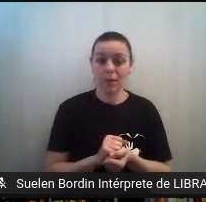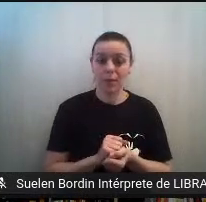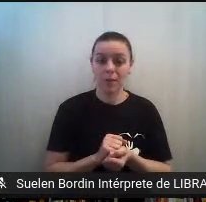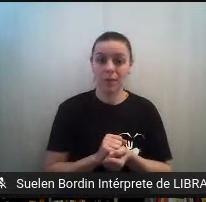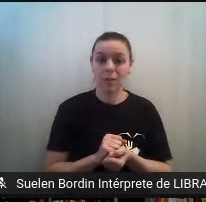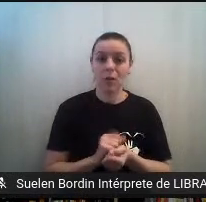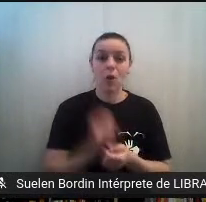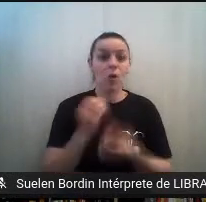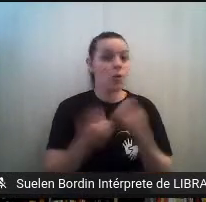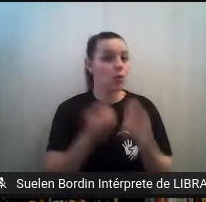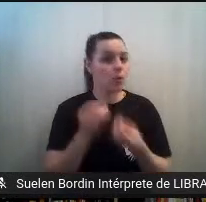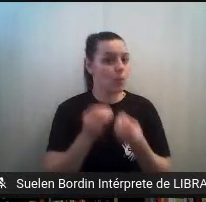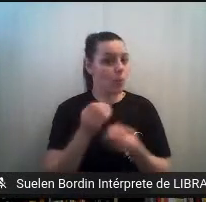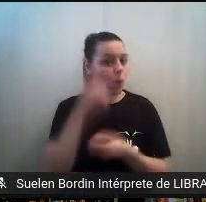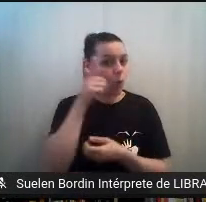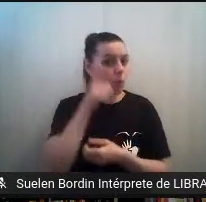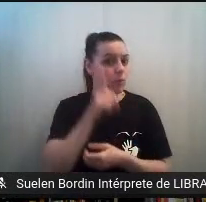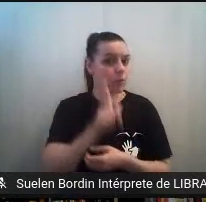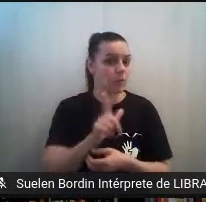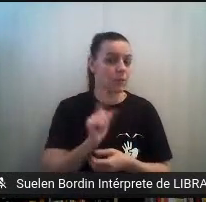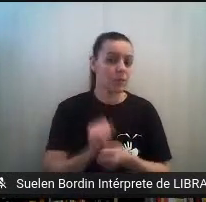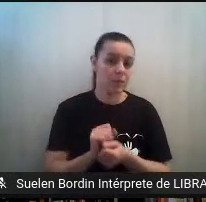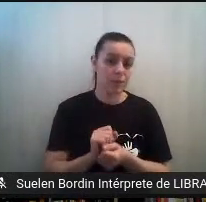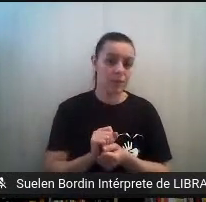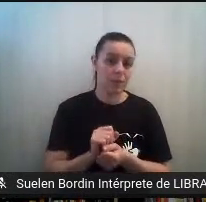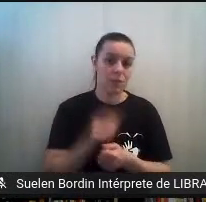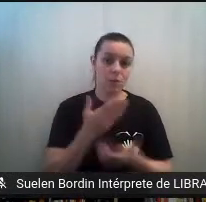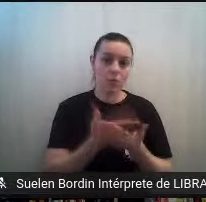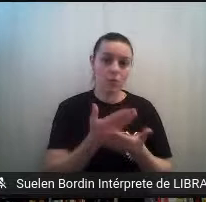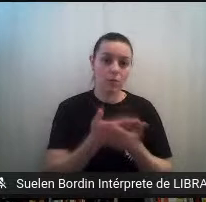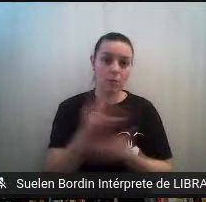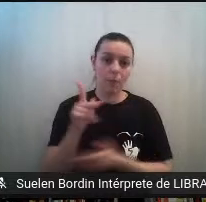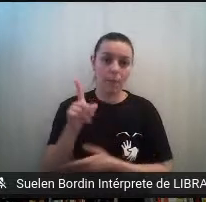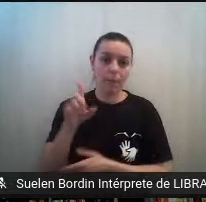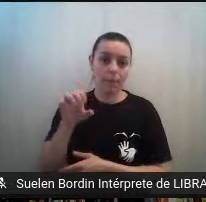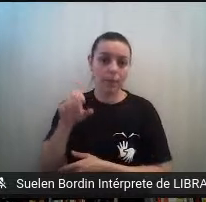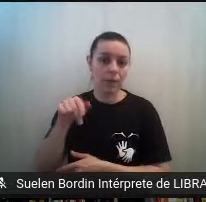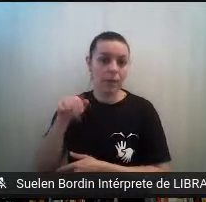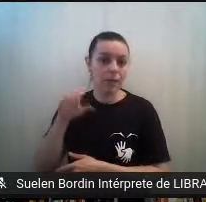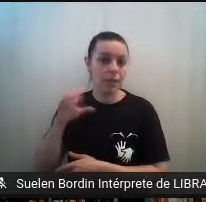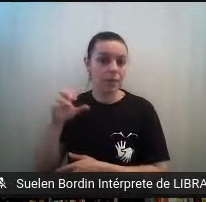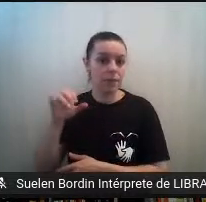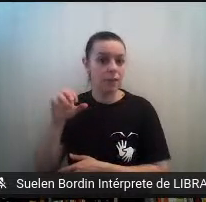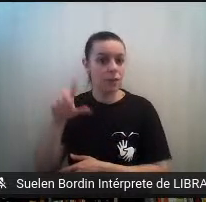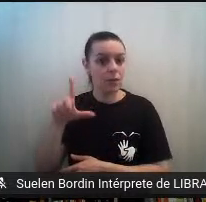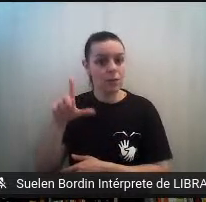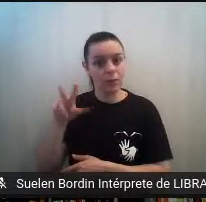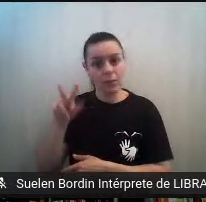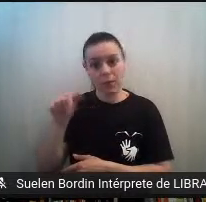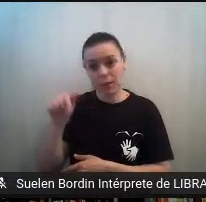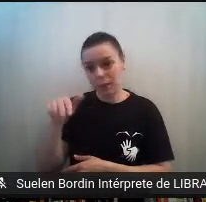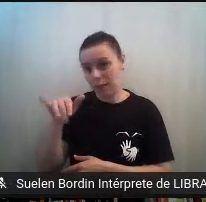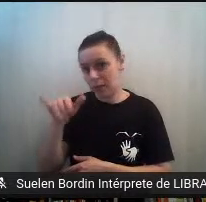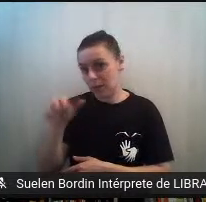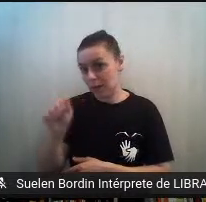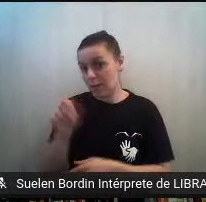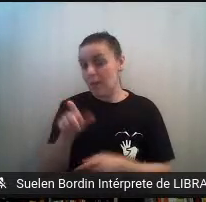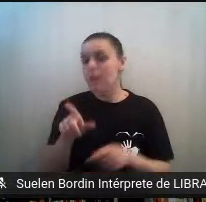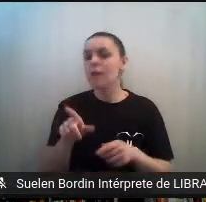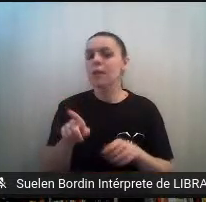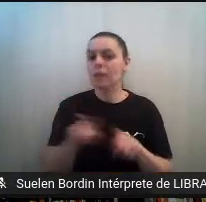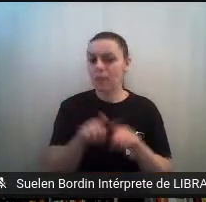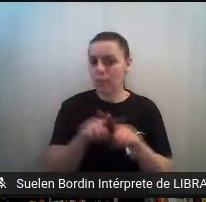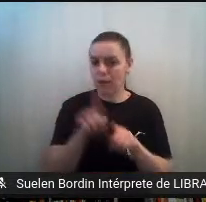para a Universidade da Pensilvânia? Acho que tem um processo aí, que também acho que vale a pena a gente comentar, porque também tem um processo, né, você fez